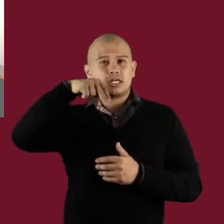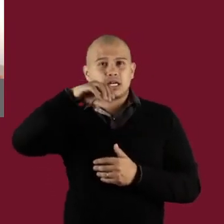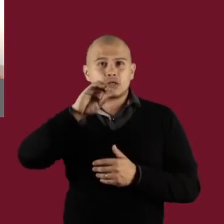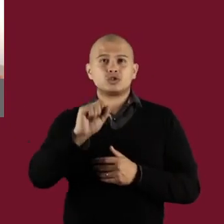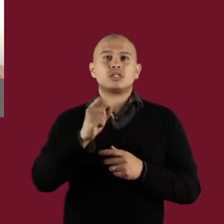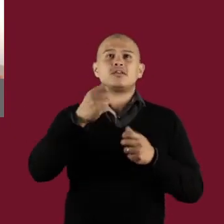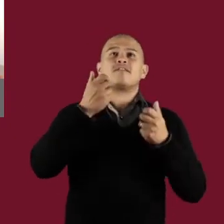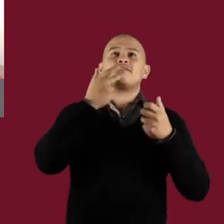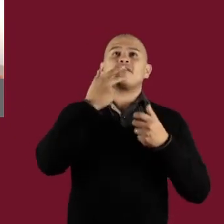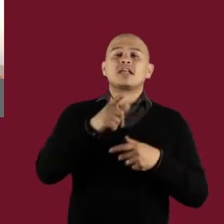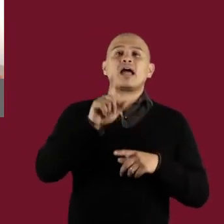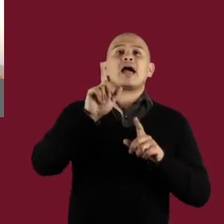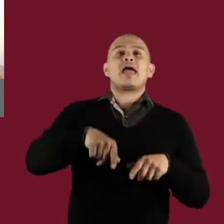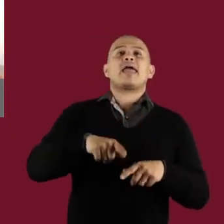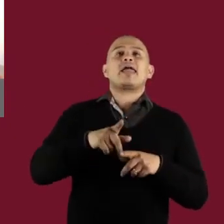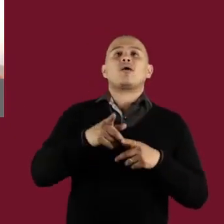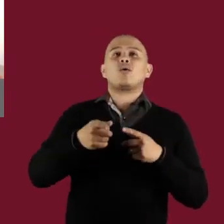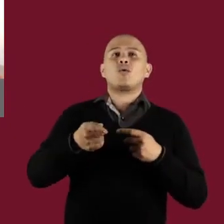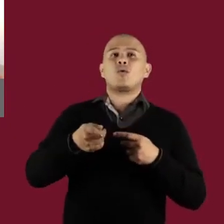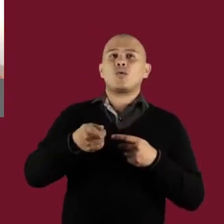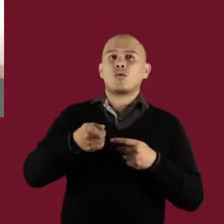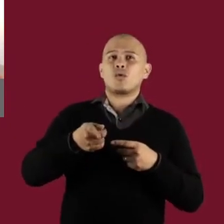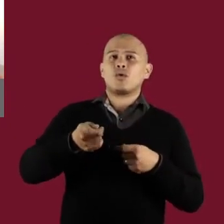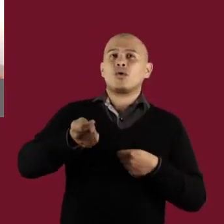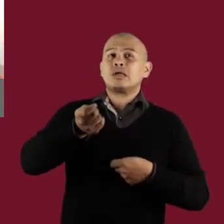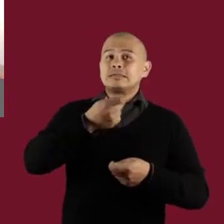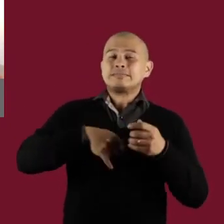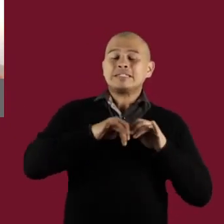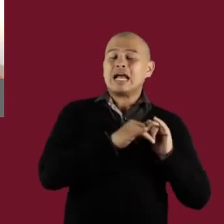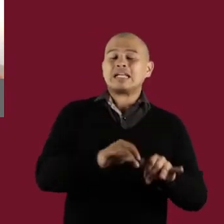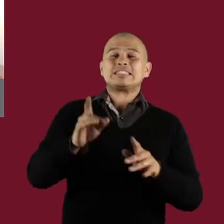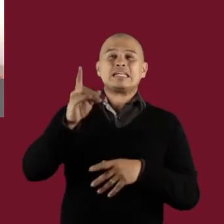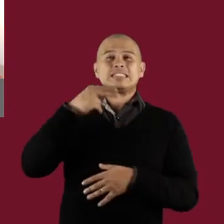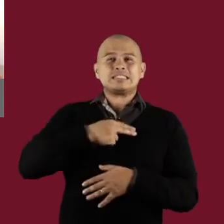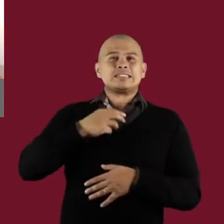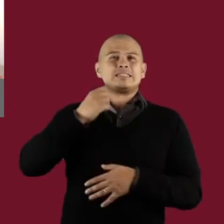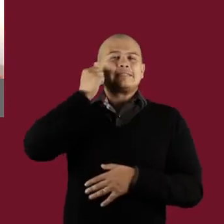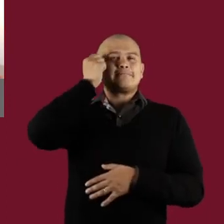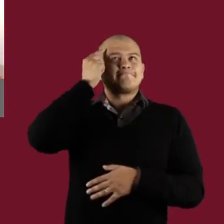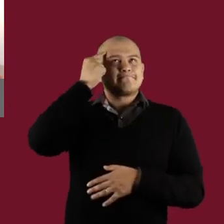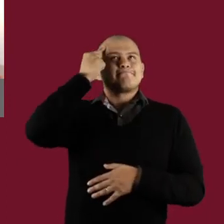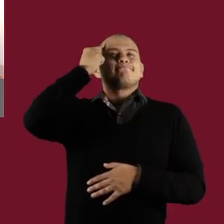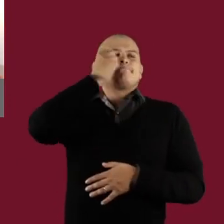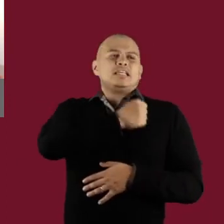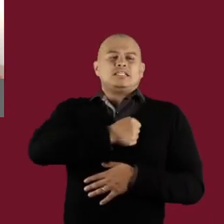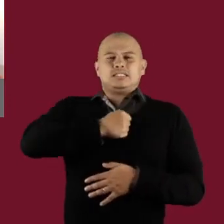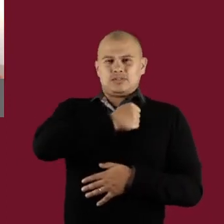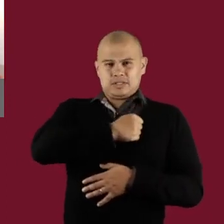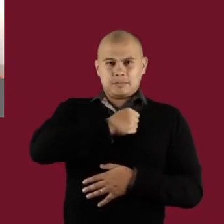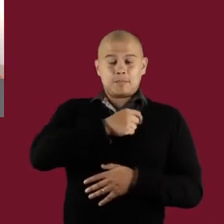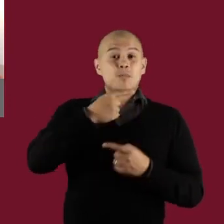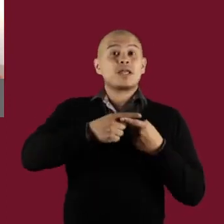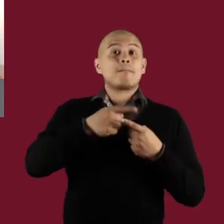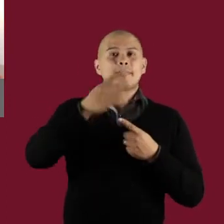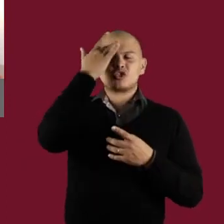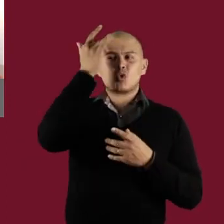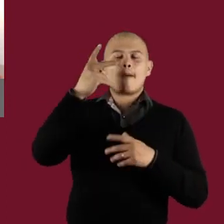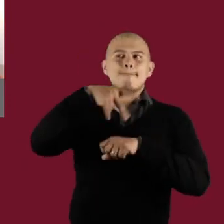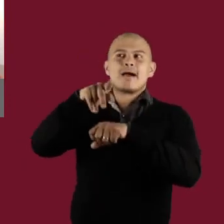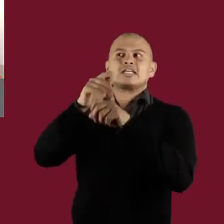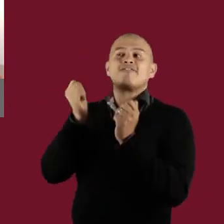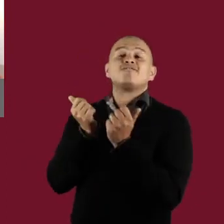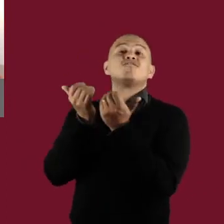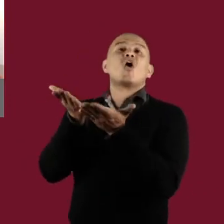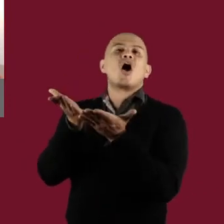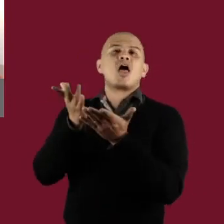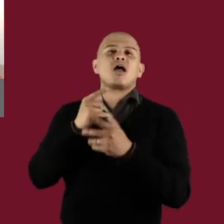mencionar de mercado da saudade, porque quando as pessoas estão no exterior, elas têm saudade, né, do país